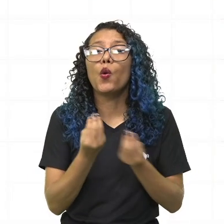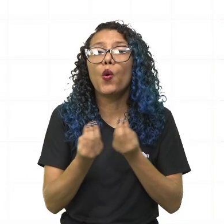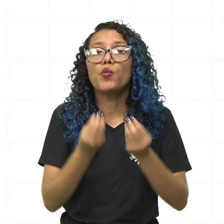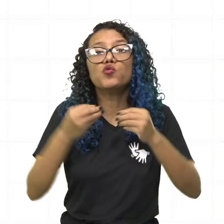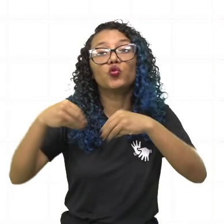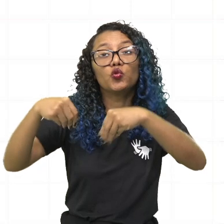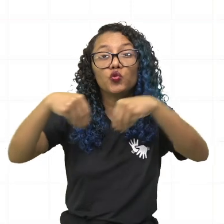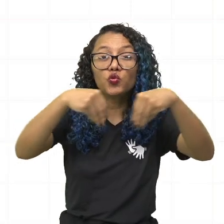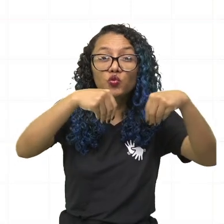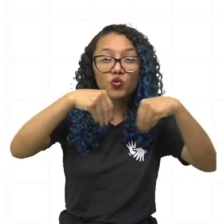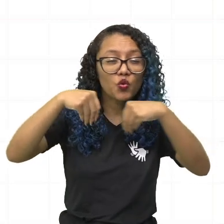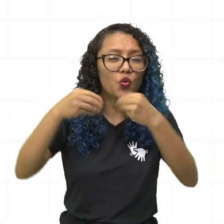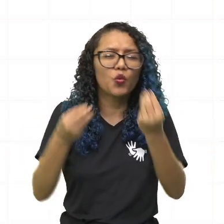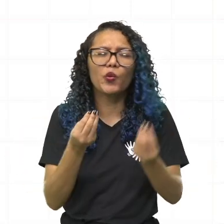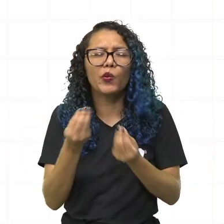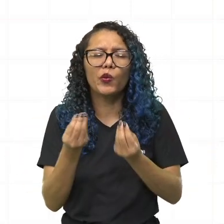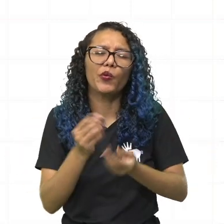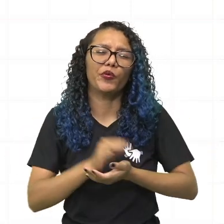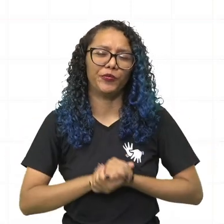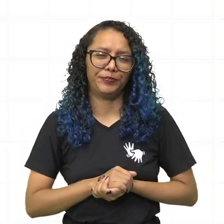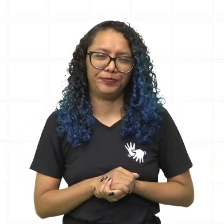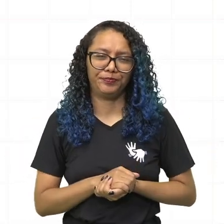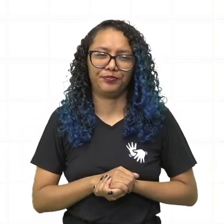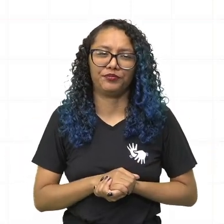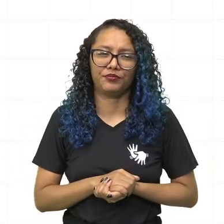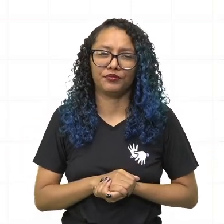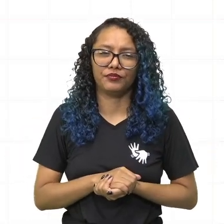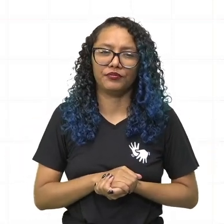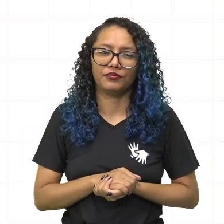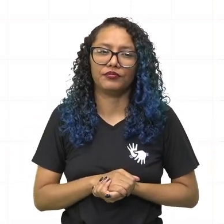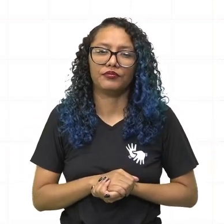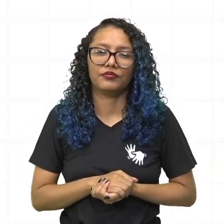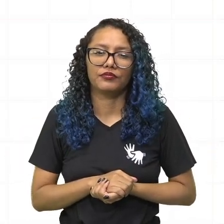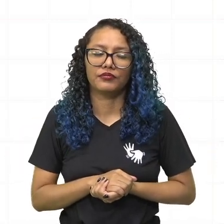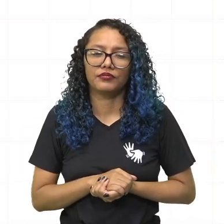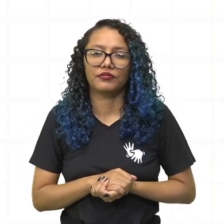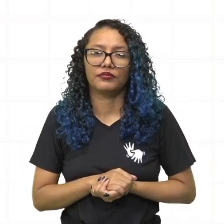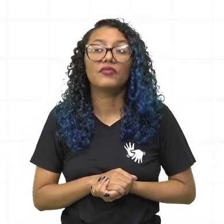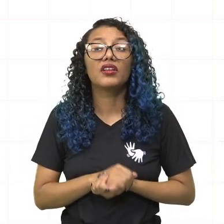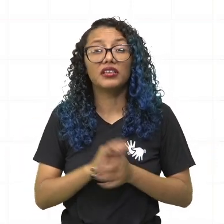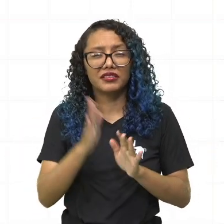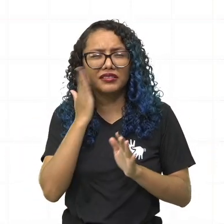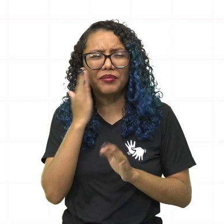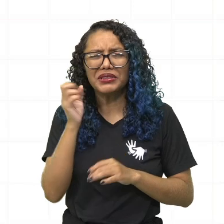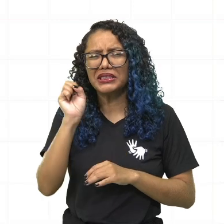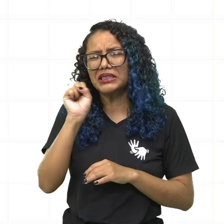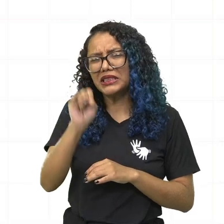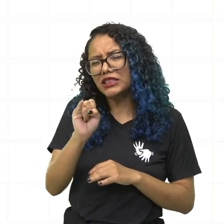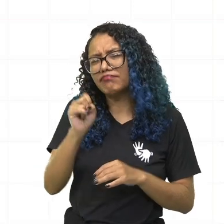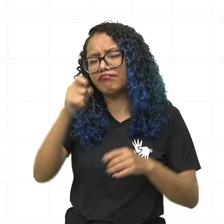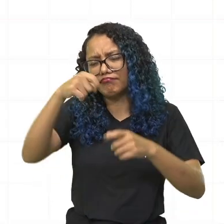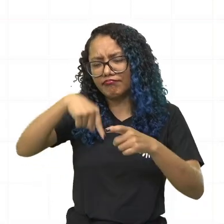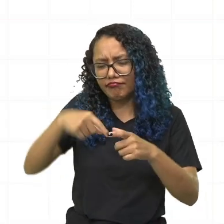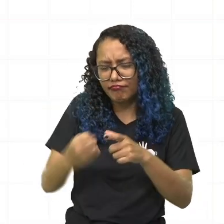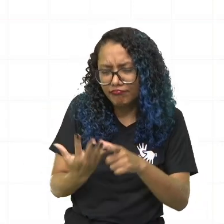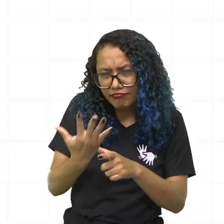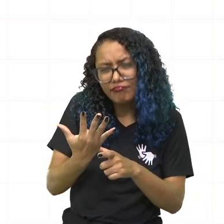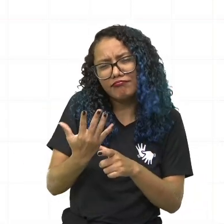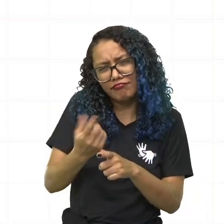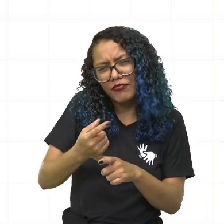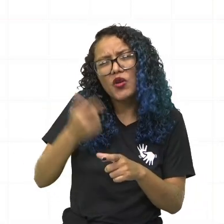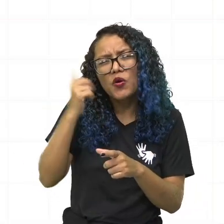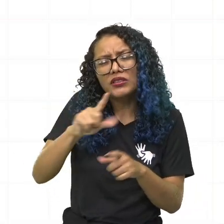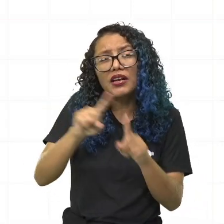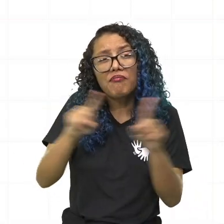região amazônica. Pessoal, a gente sabe que se plantando tudo dá, né? Mas nem tanto